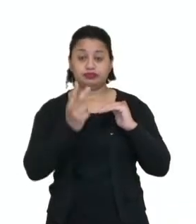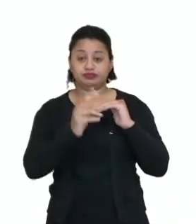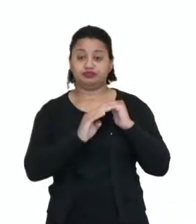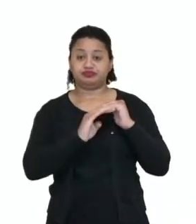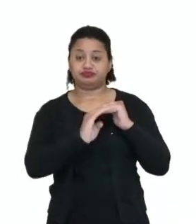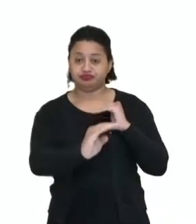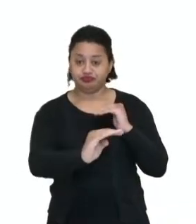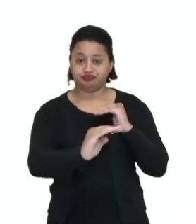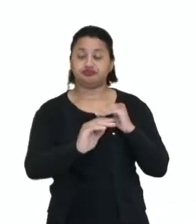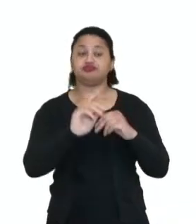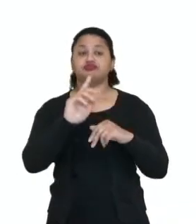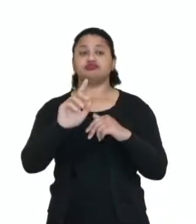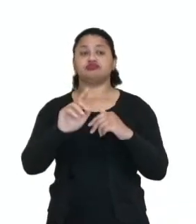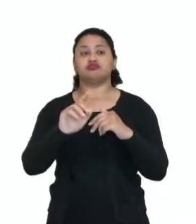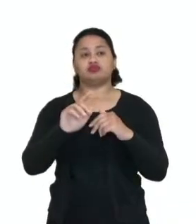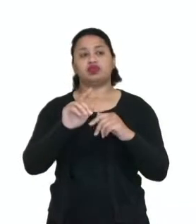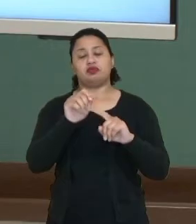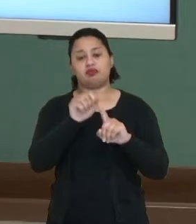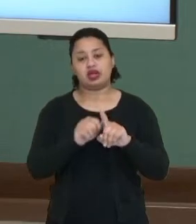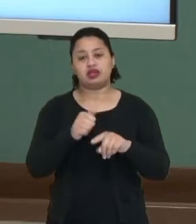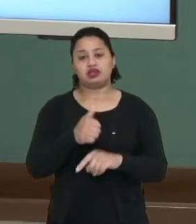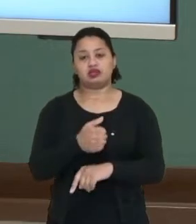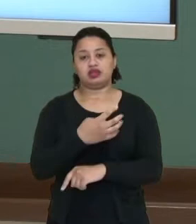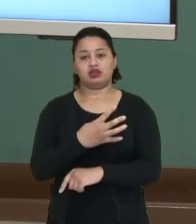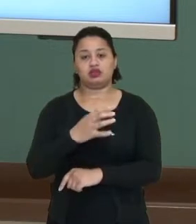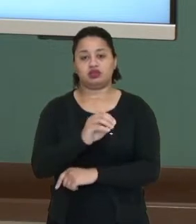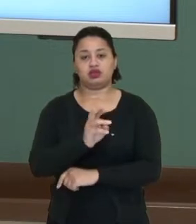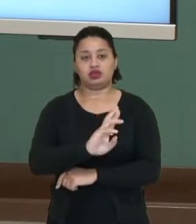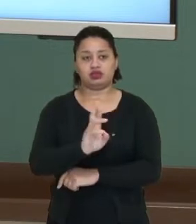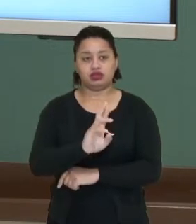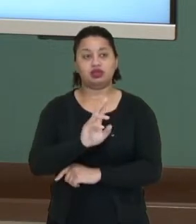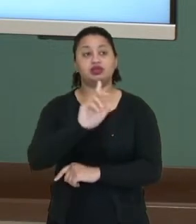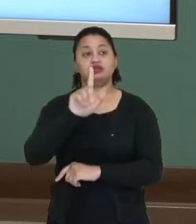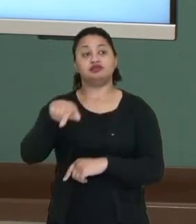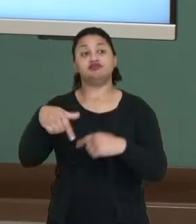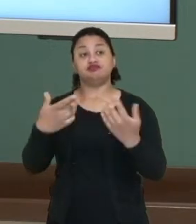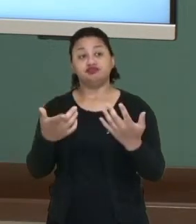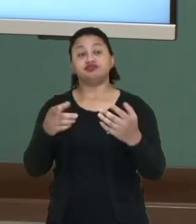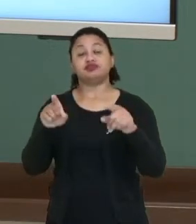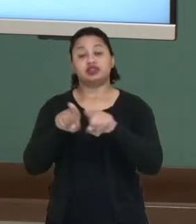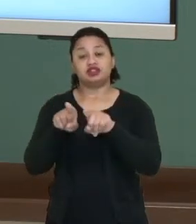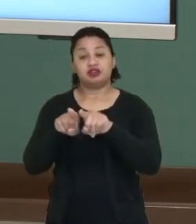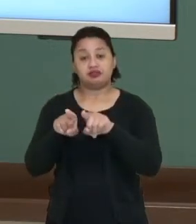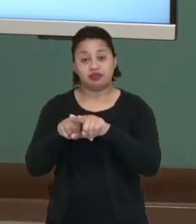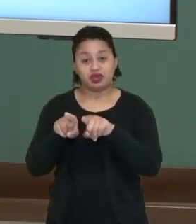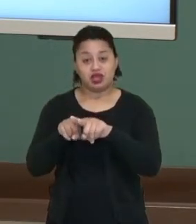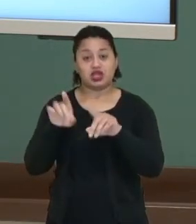valor mensal de R$ 140 ou